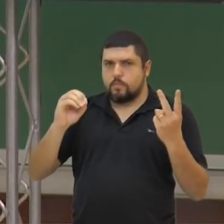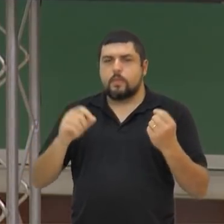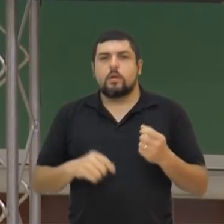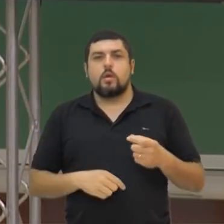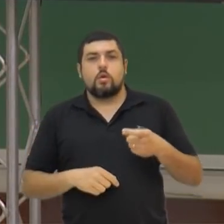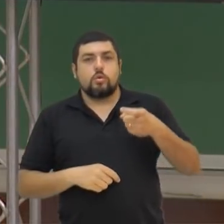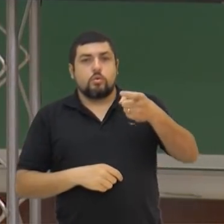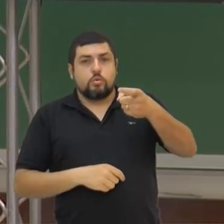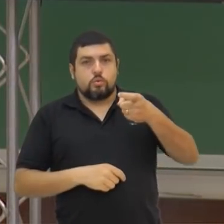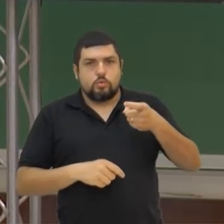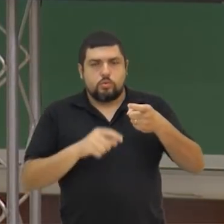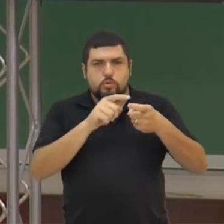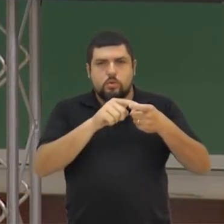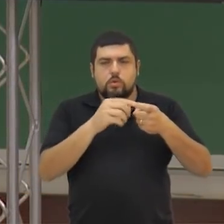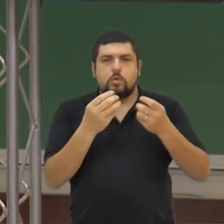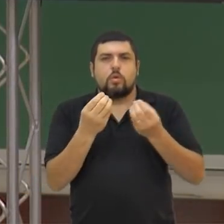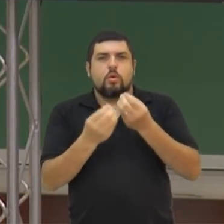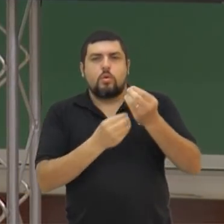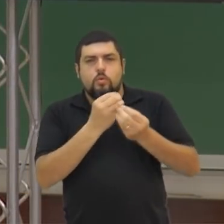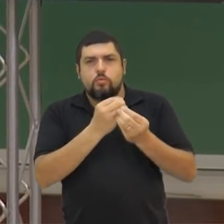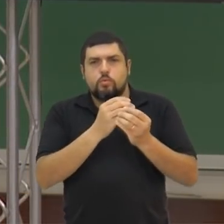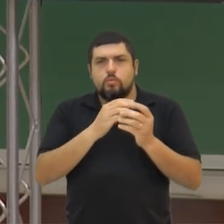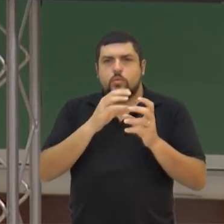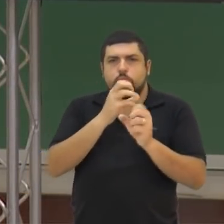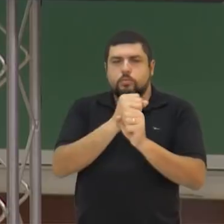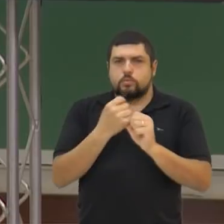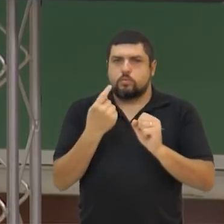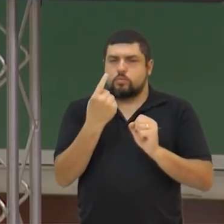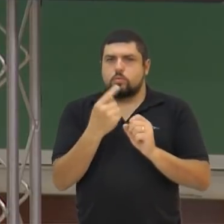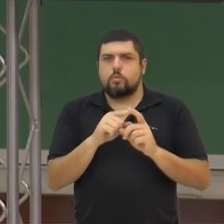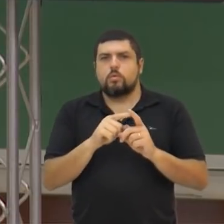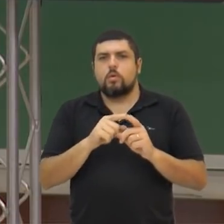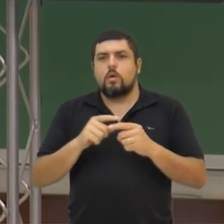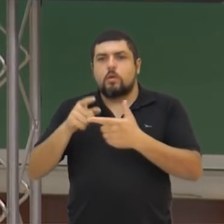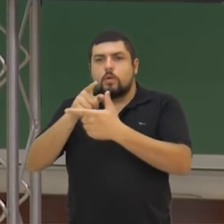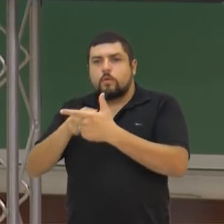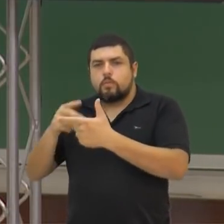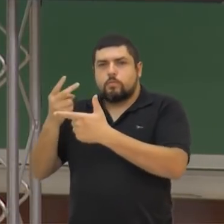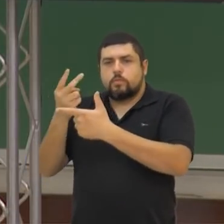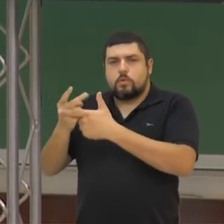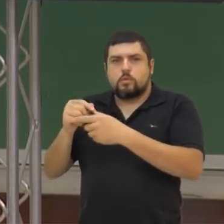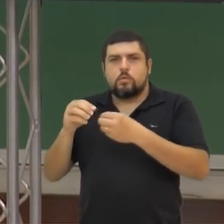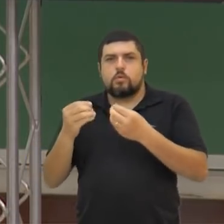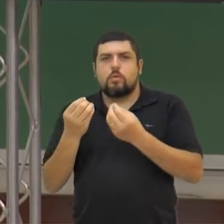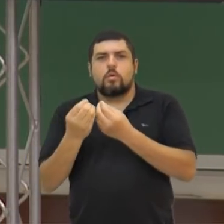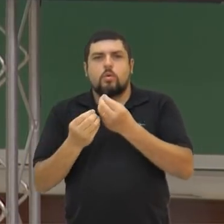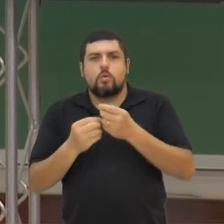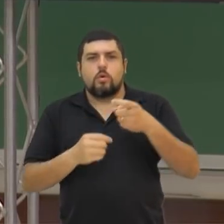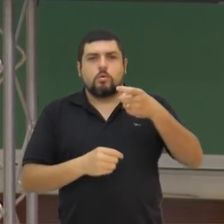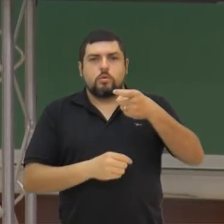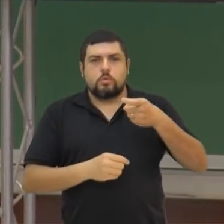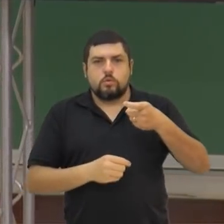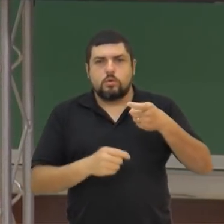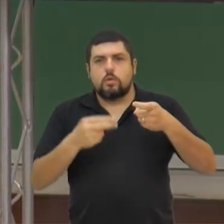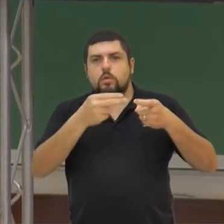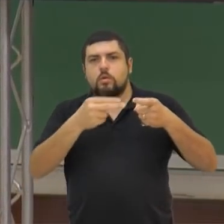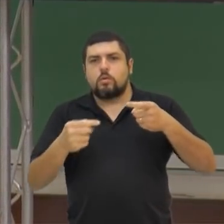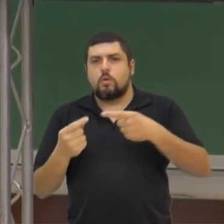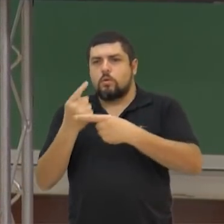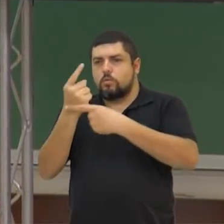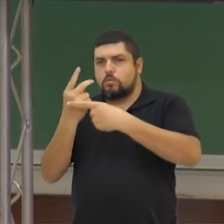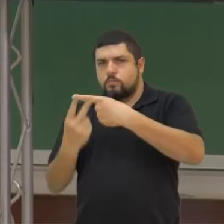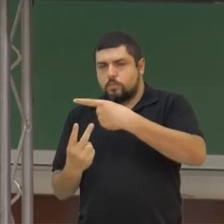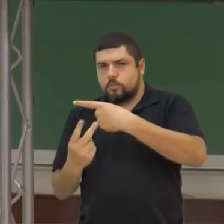o x, certo? Somando 1, e aqui divido por 2 e vai ficar com x igual a meio, tá?